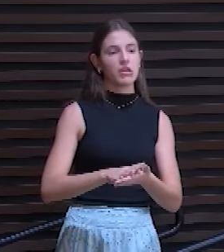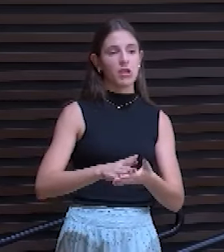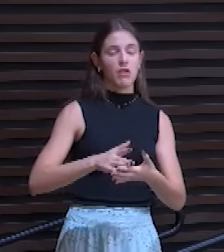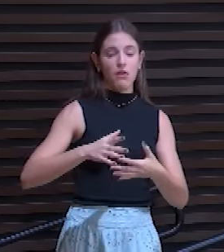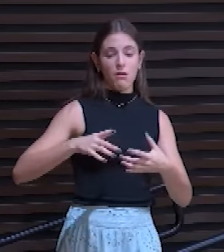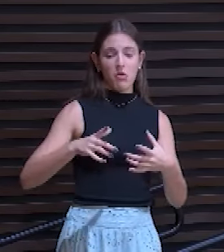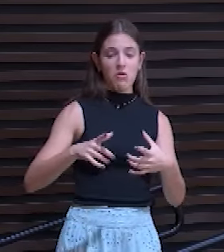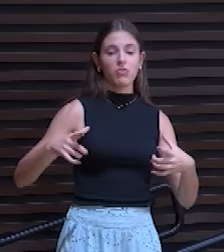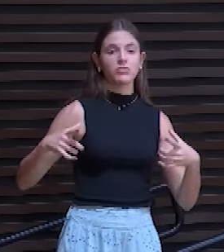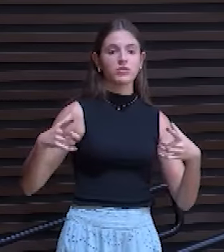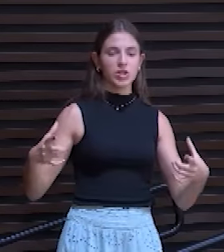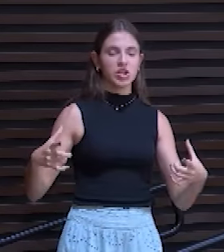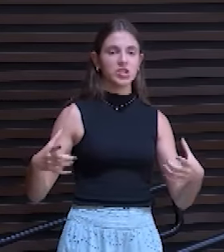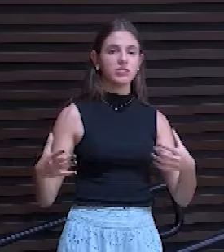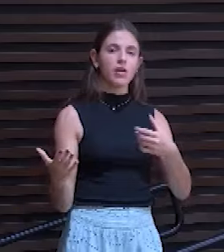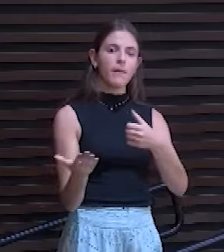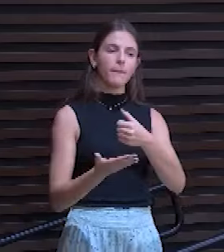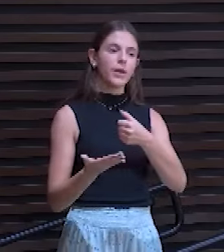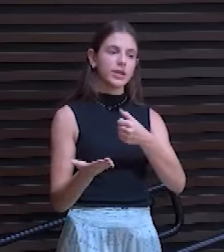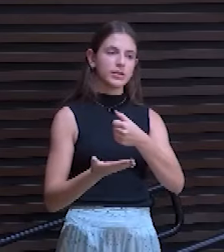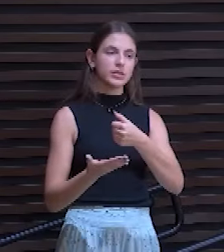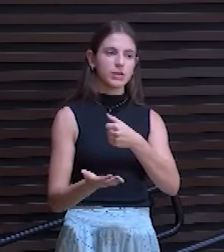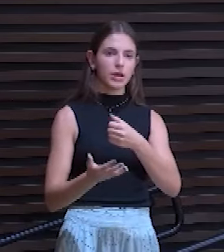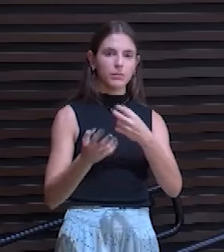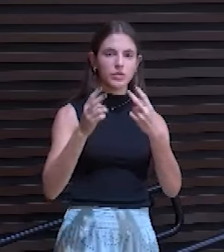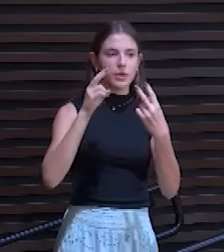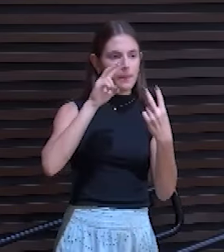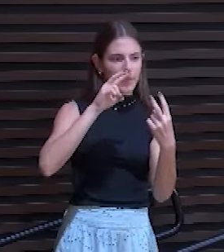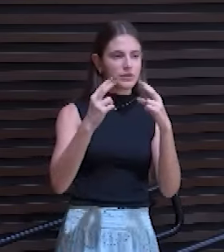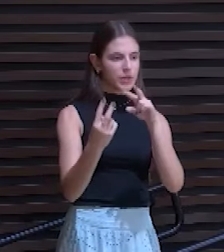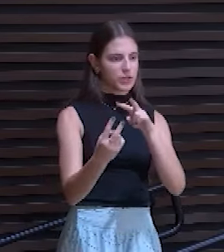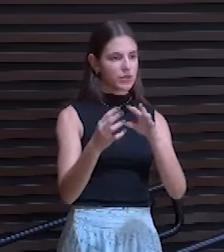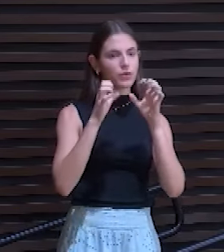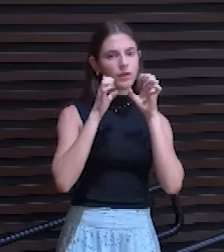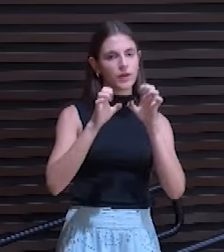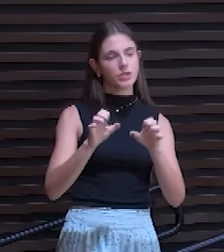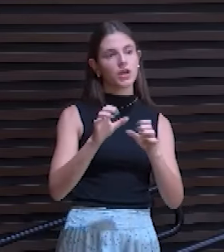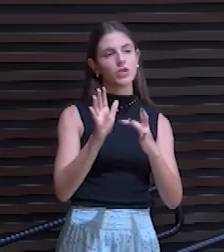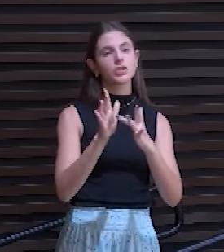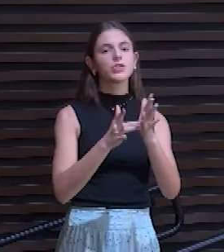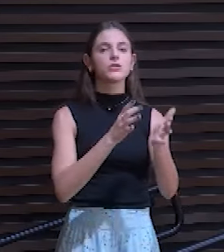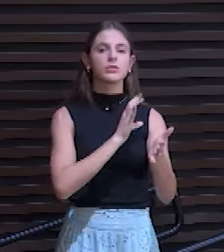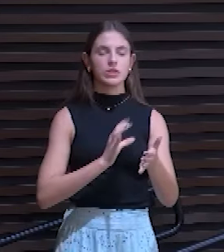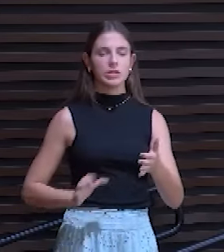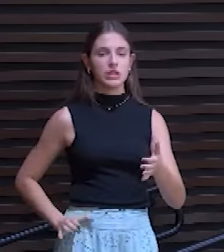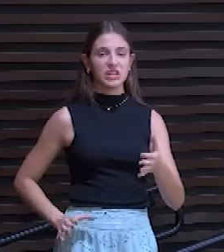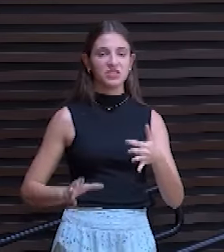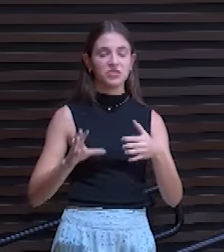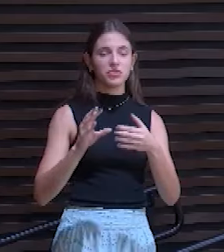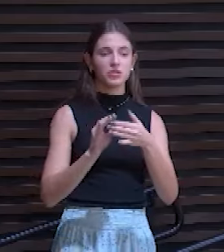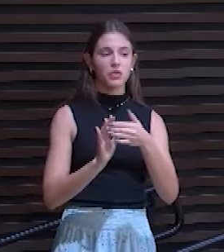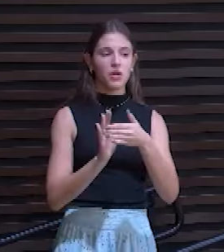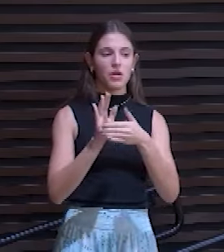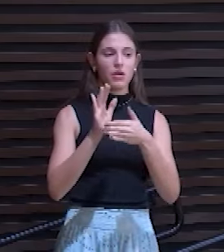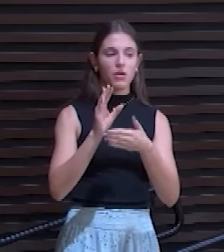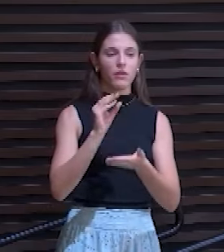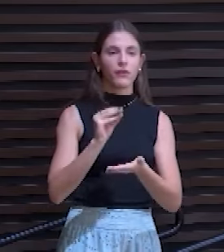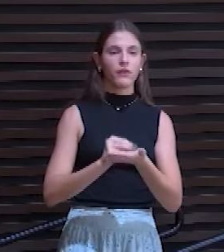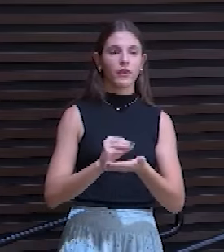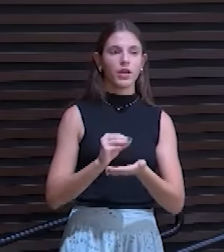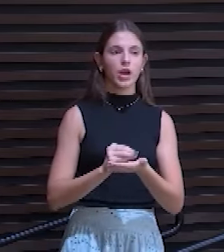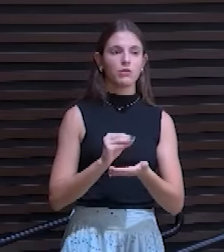nobres princípios e perspectivas do Evangelho de Jesus Cristo estão ausentes